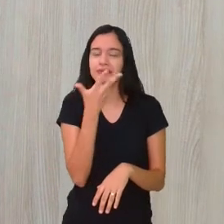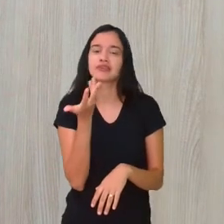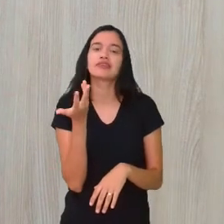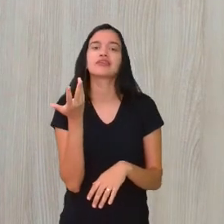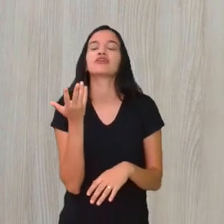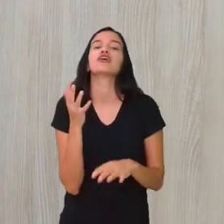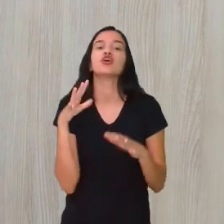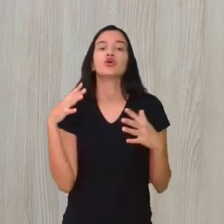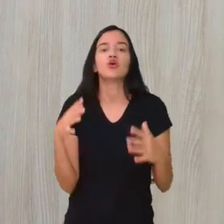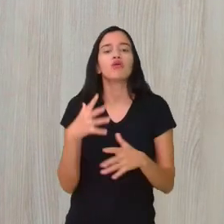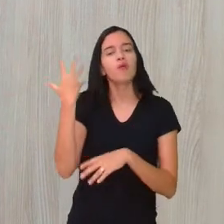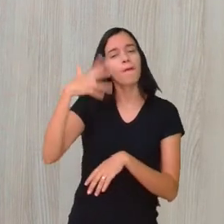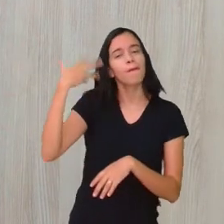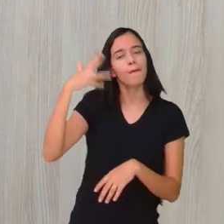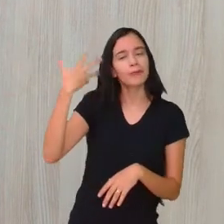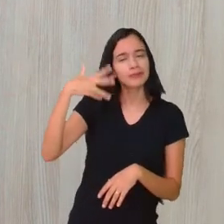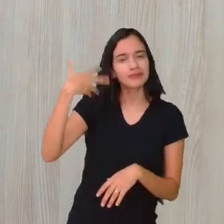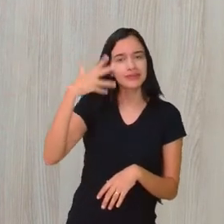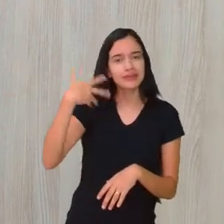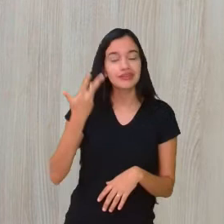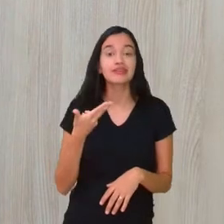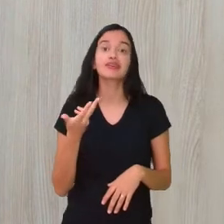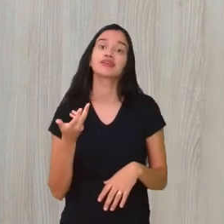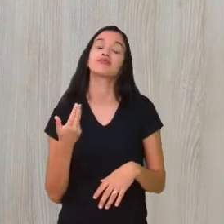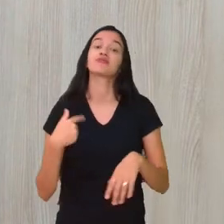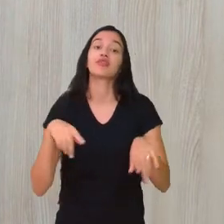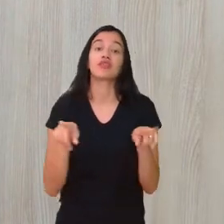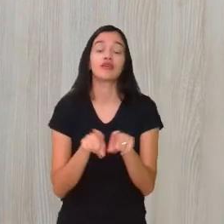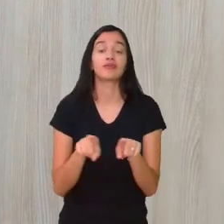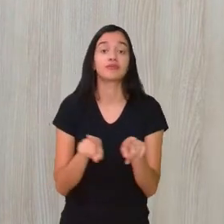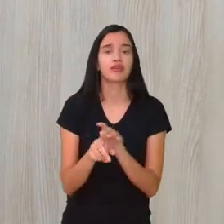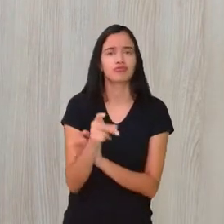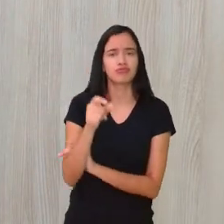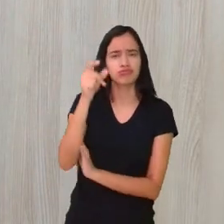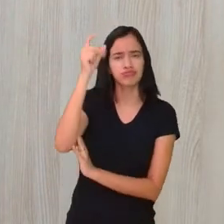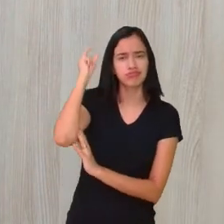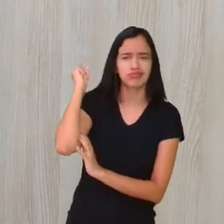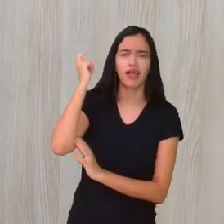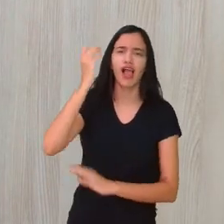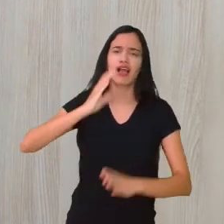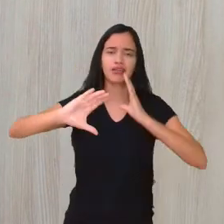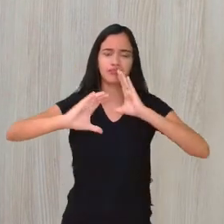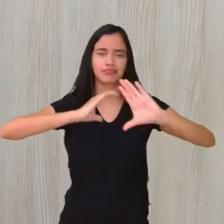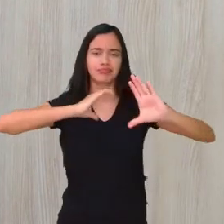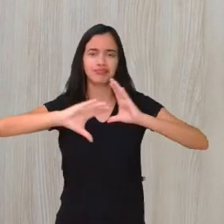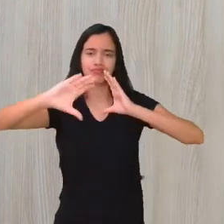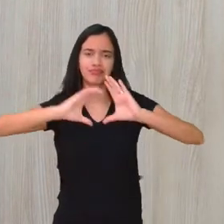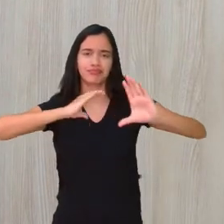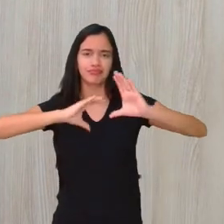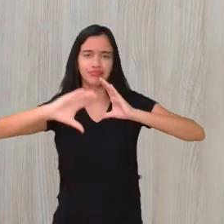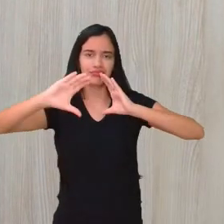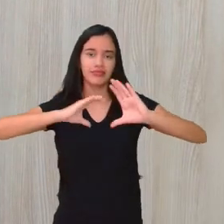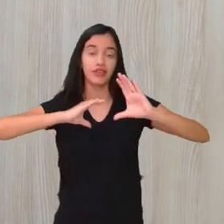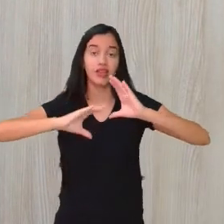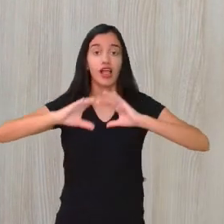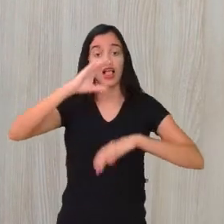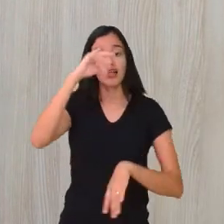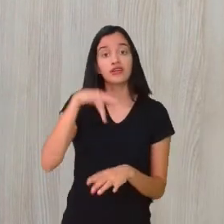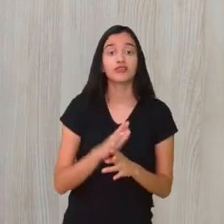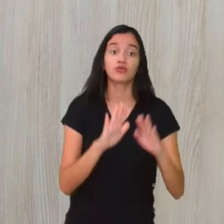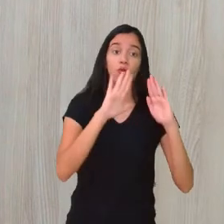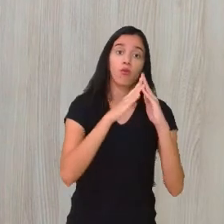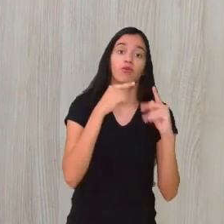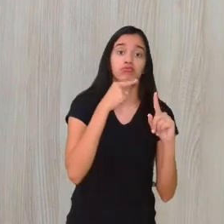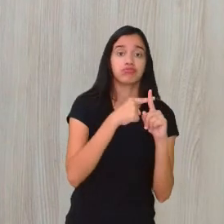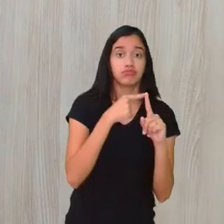alto ele é todo musicado, né? Feito bem, em ladainhas. Feito em ladainhas. As antigas cantigas, né, do catolicismo. Antigo,